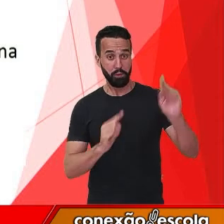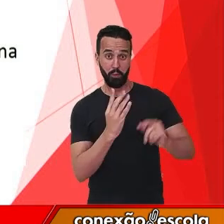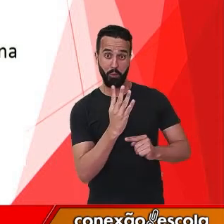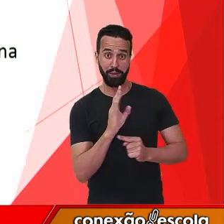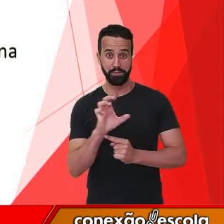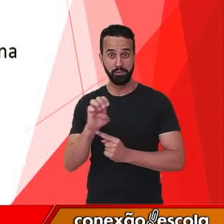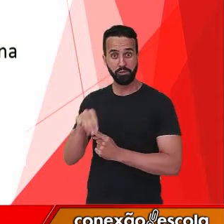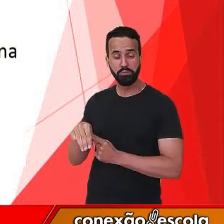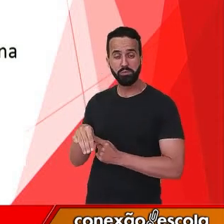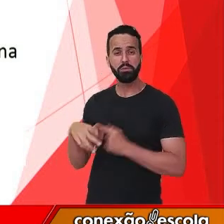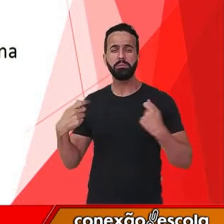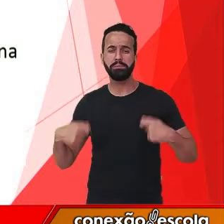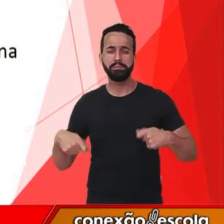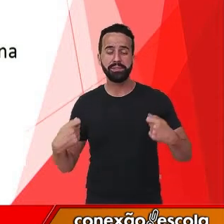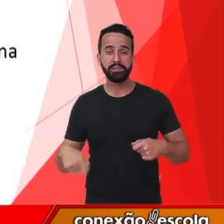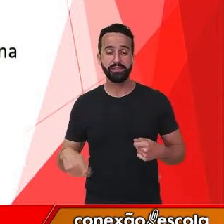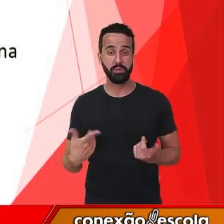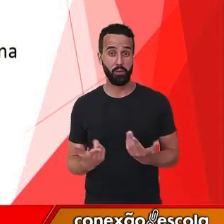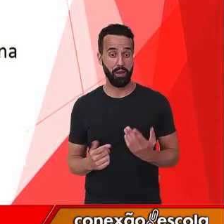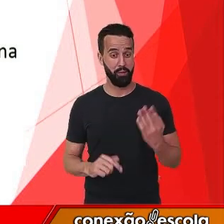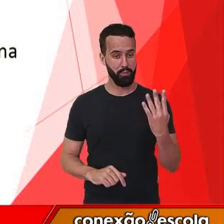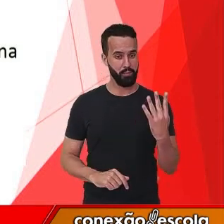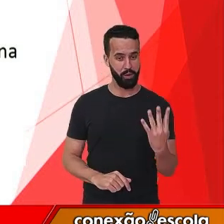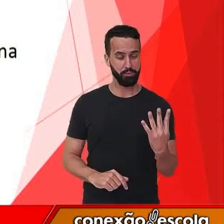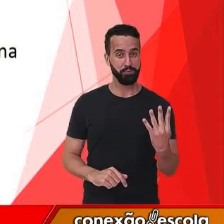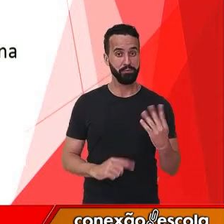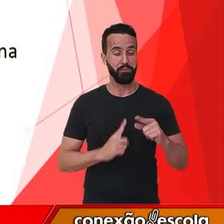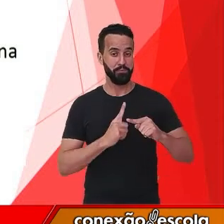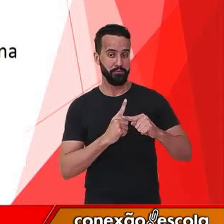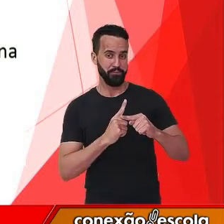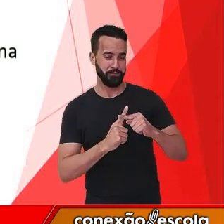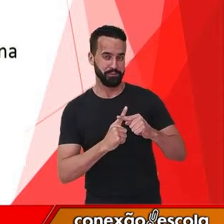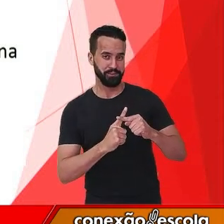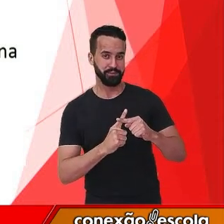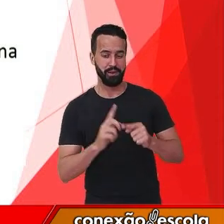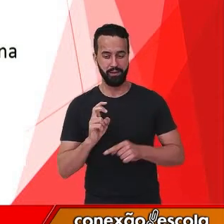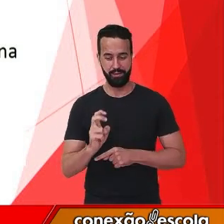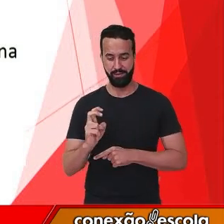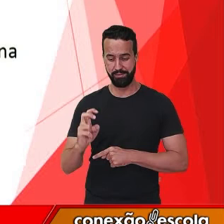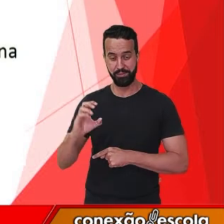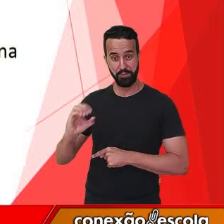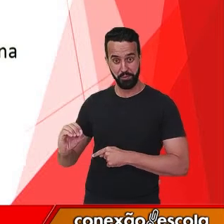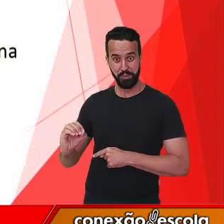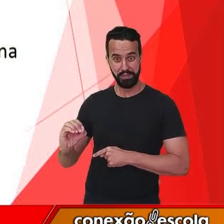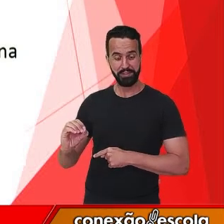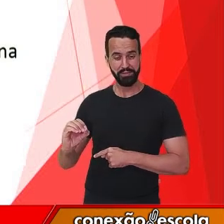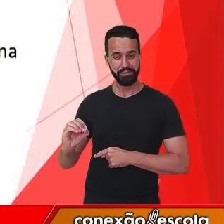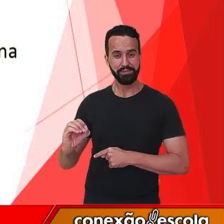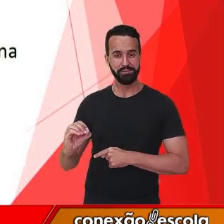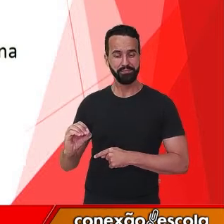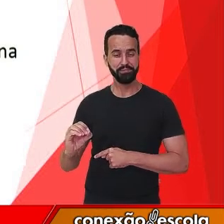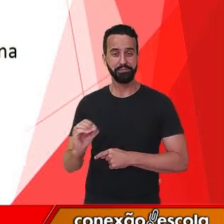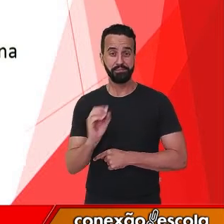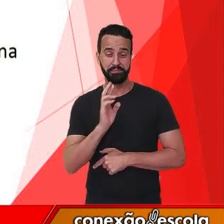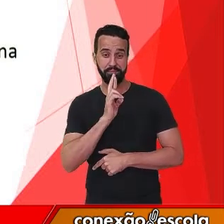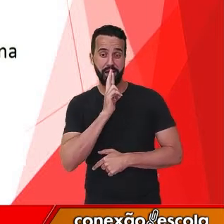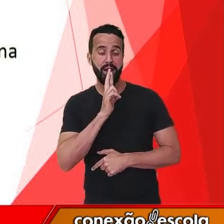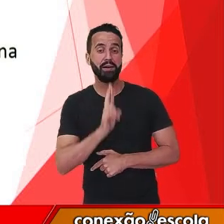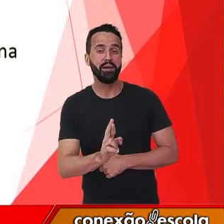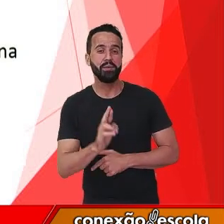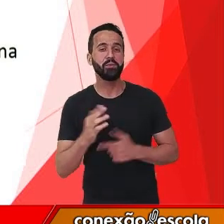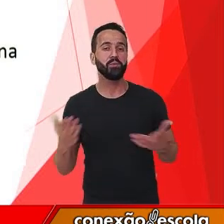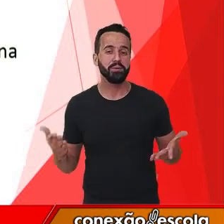basta multiplicar a distância percorrida no mapa pela escala 4 x